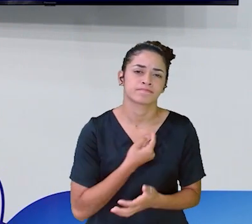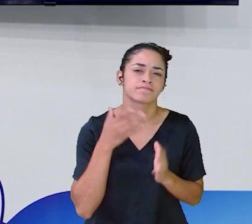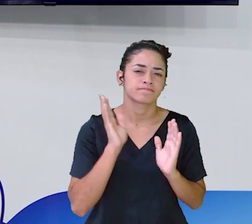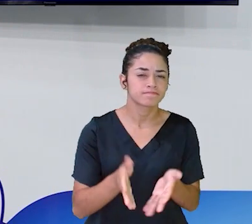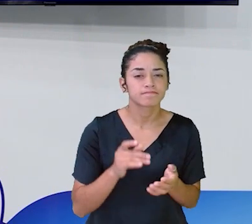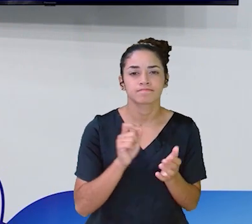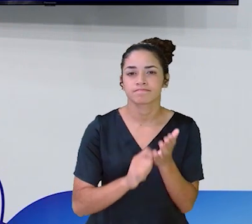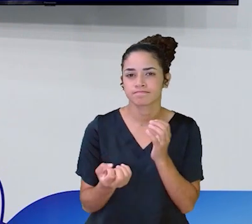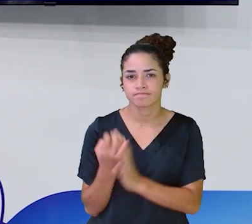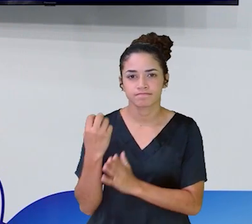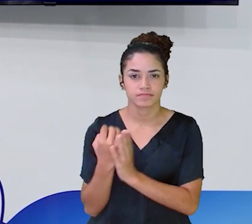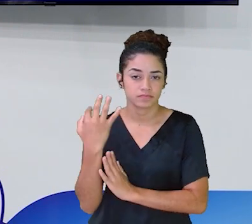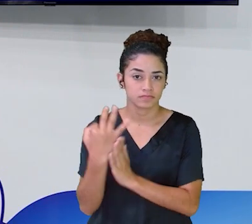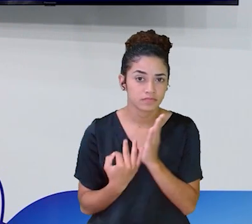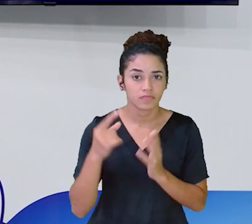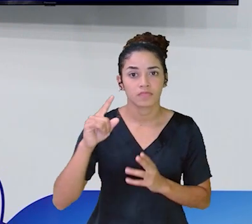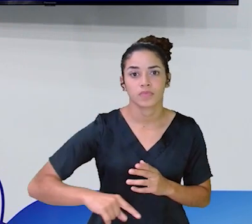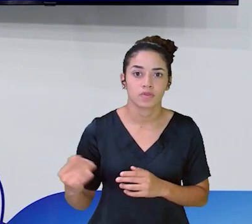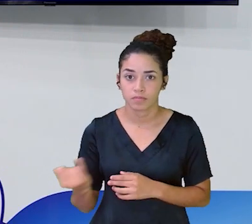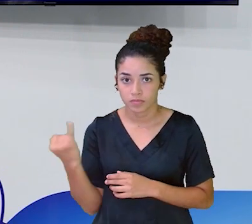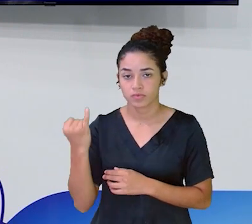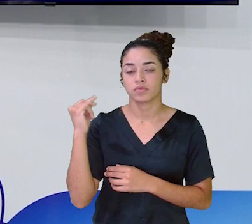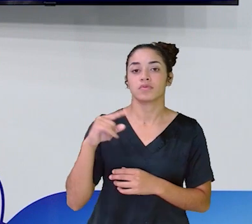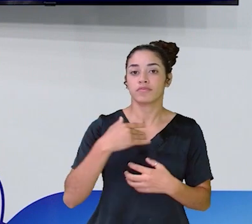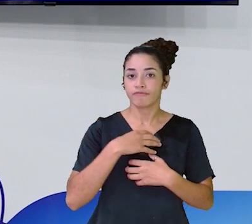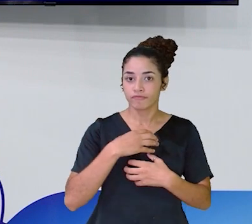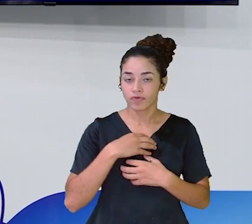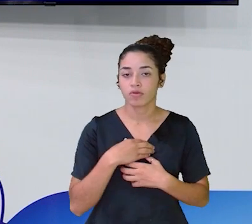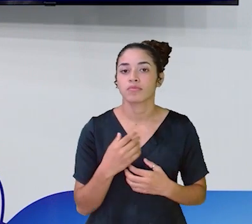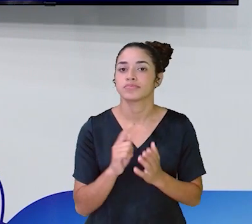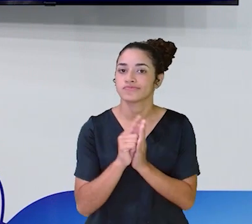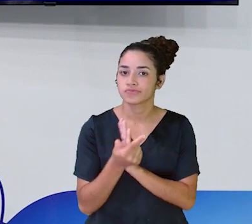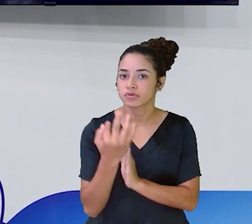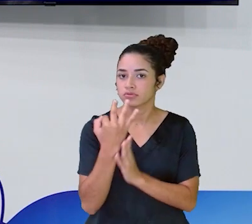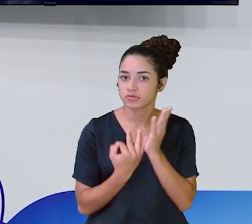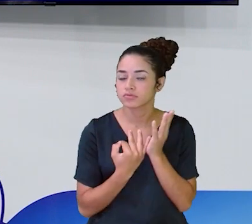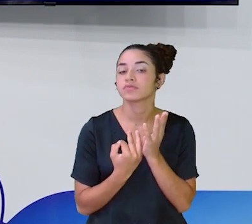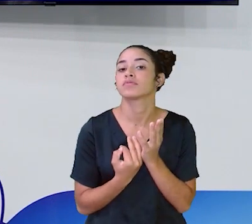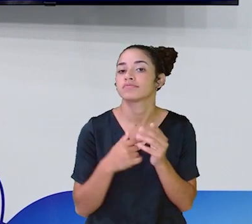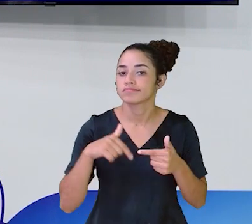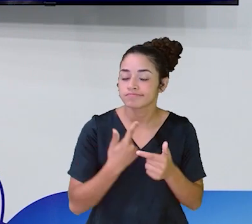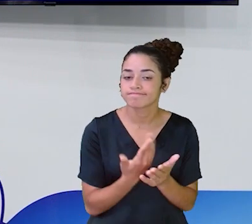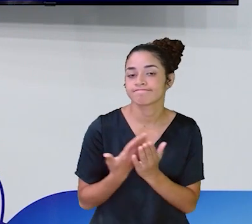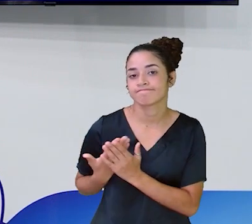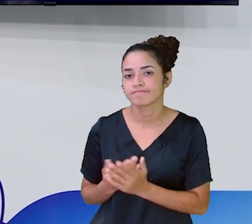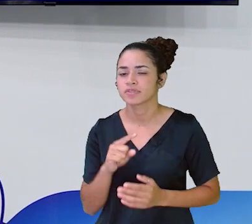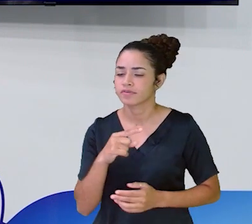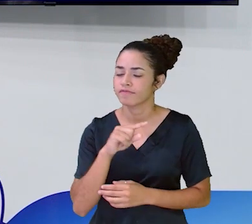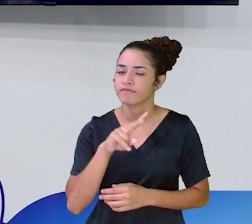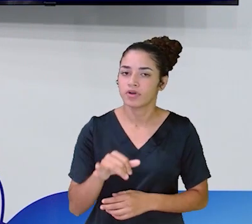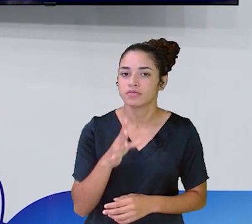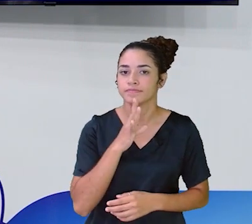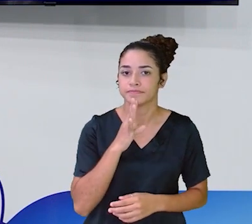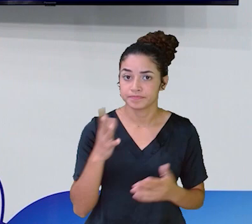produzindo aí o texto. Então, importante aí essas formas de gêneros textuais, sempre estamos trabalhando e vamos conhecer mais